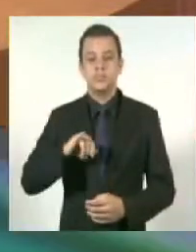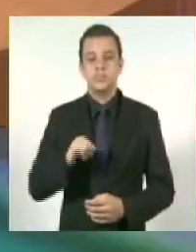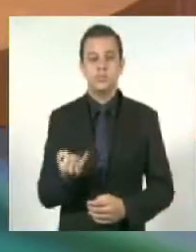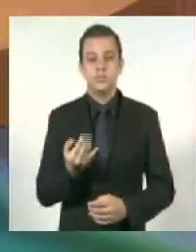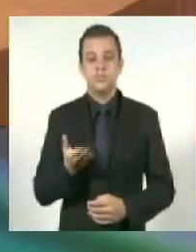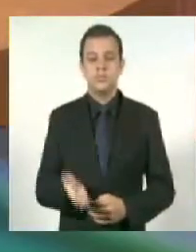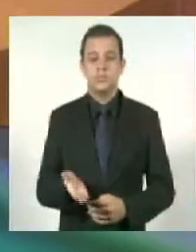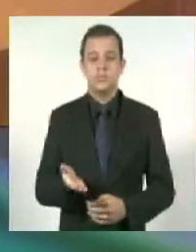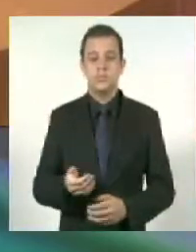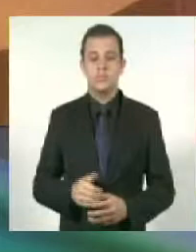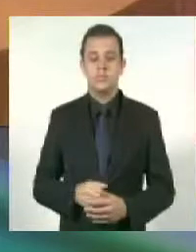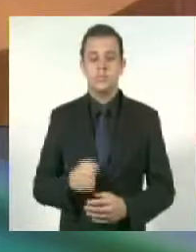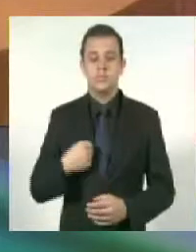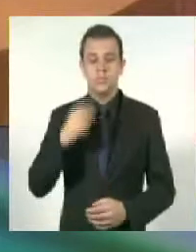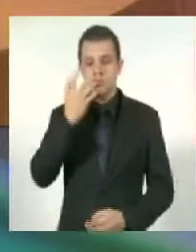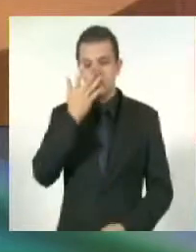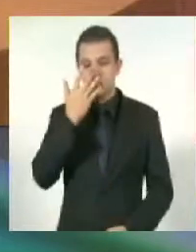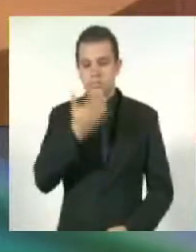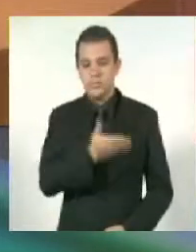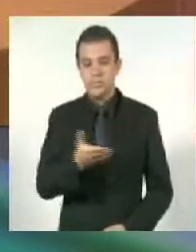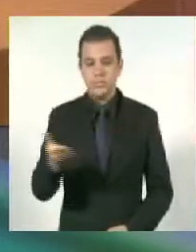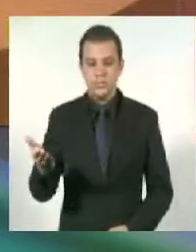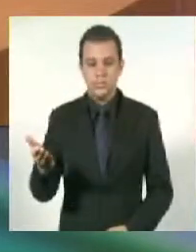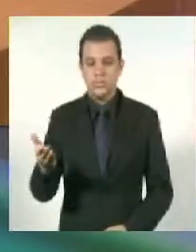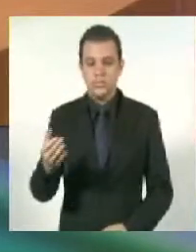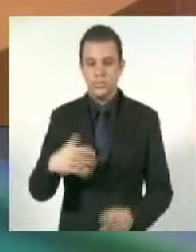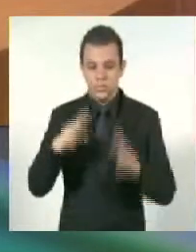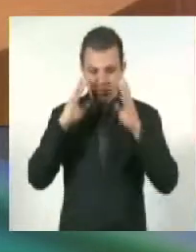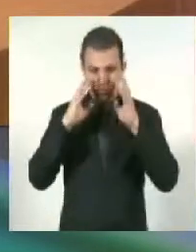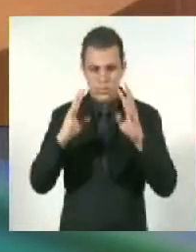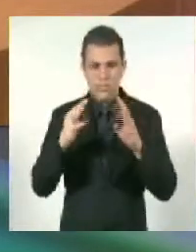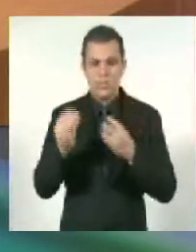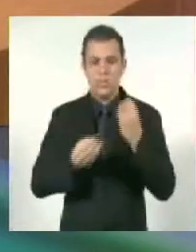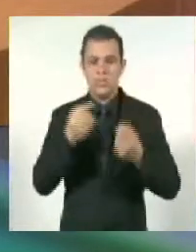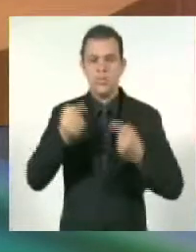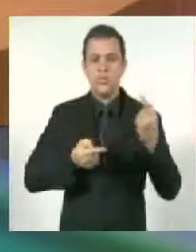torno do contrato do DETRAN. Vi que, inclusive,